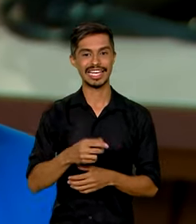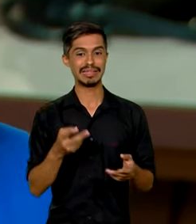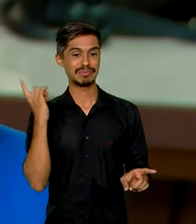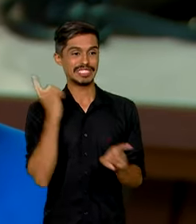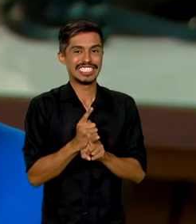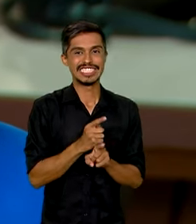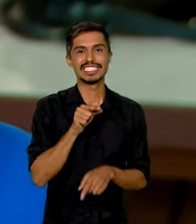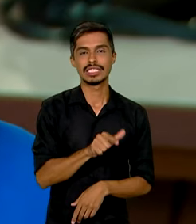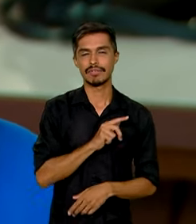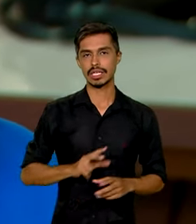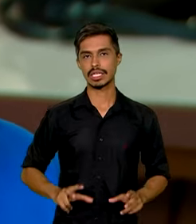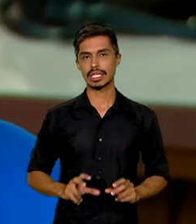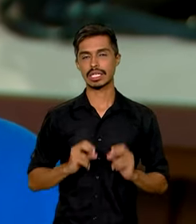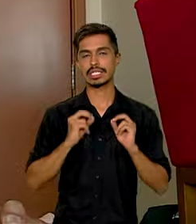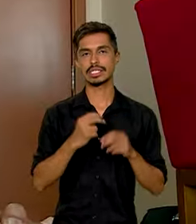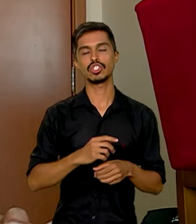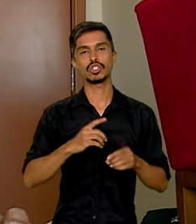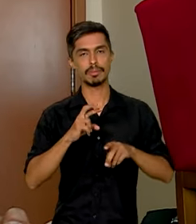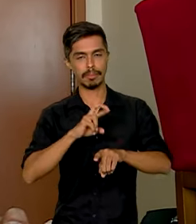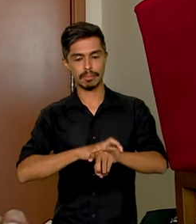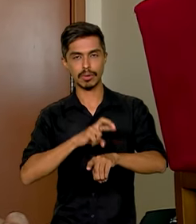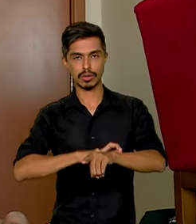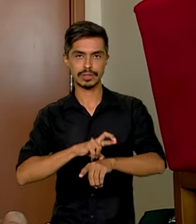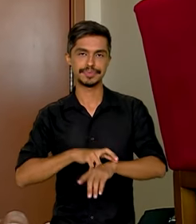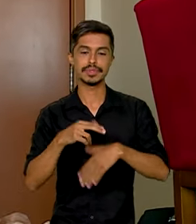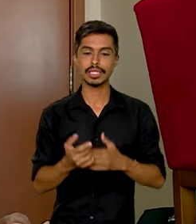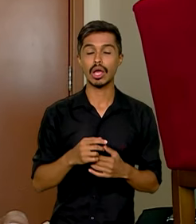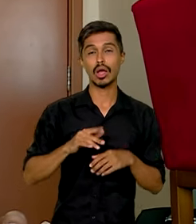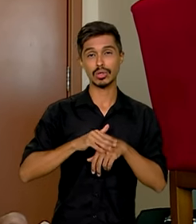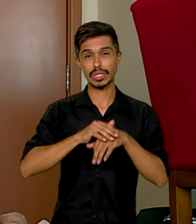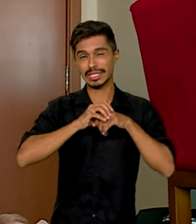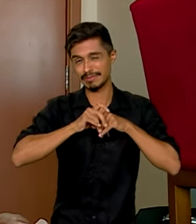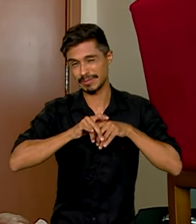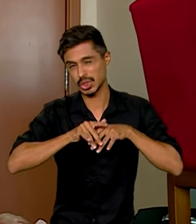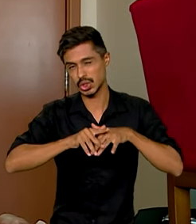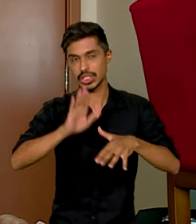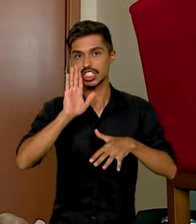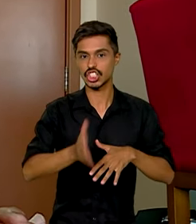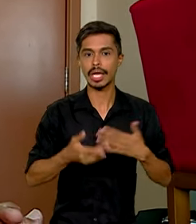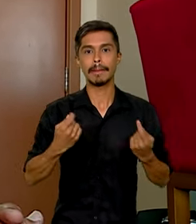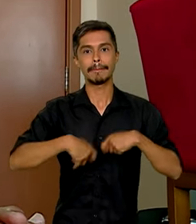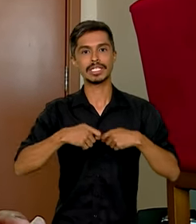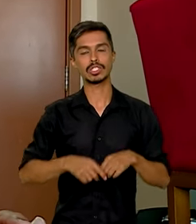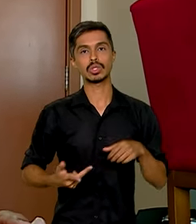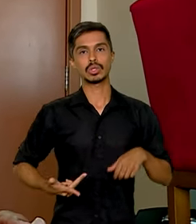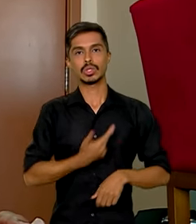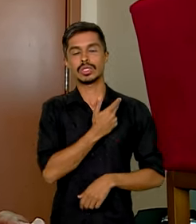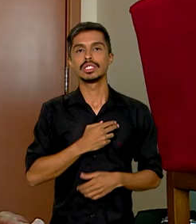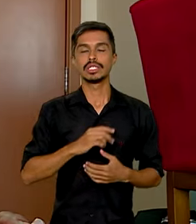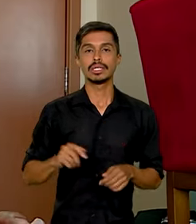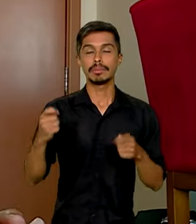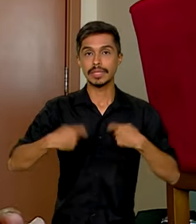câncer de próstata durante exame de rotina. Com a doença em estágio avançado, foi preciso um procedimento cirúrgico e sessões